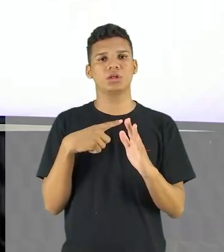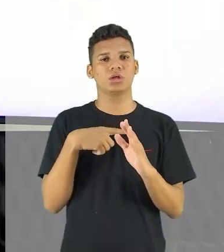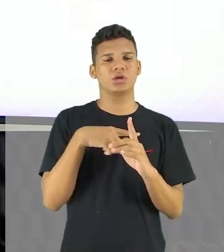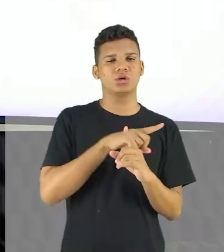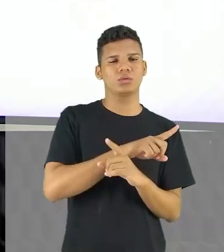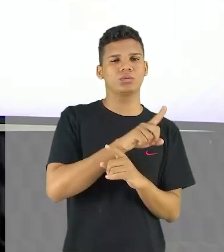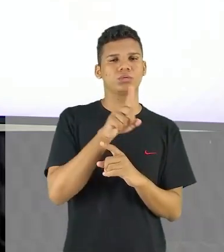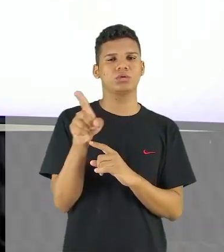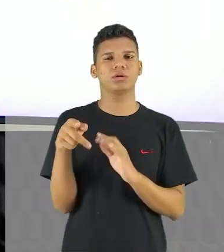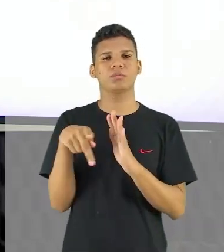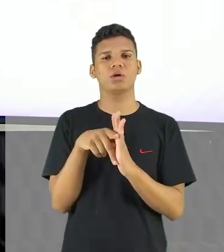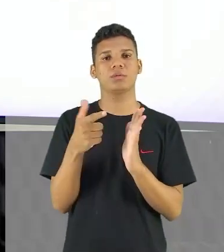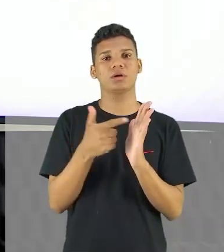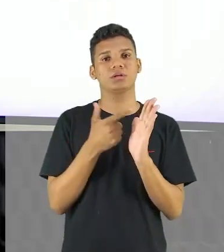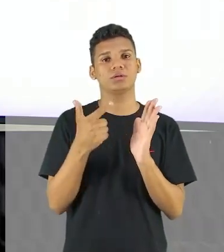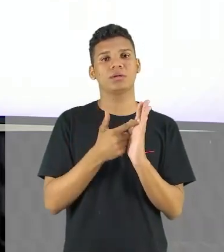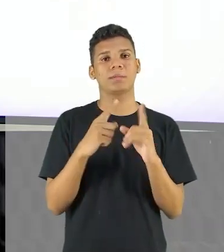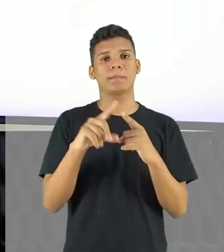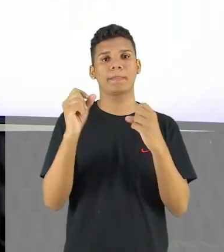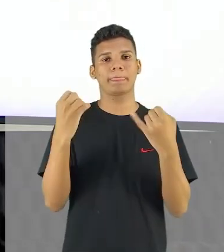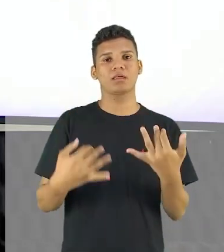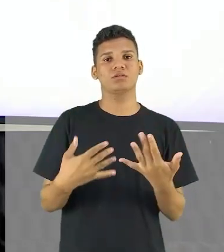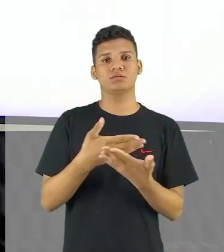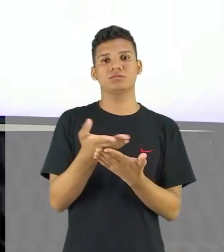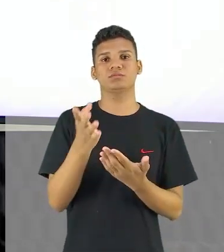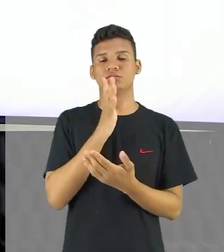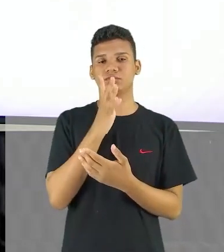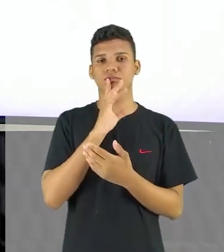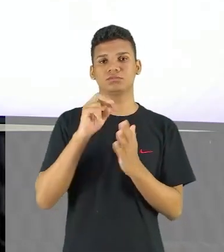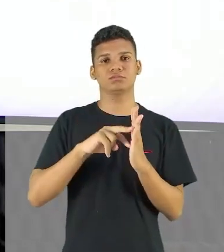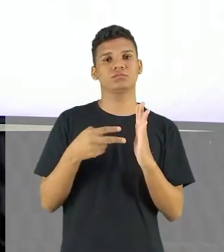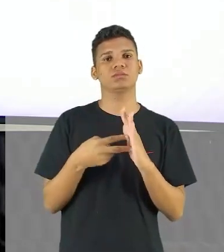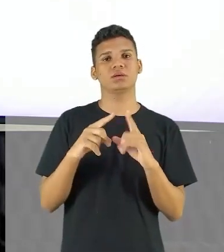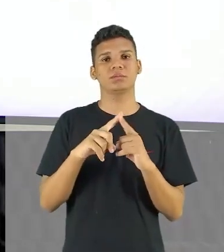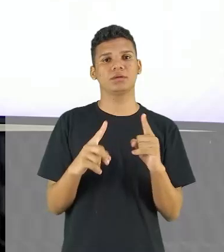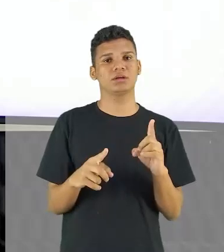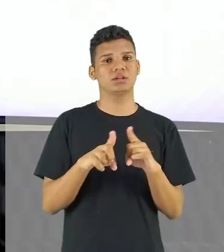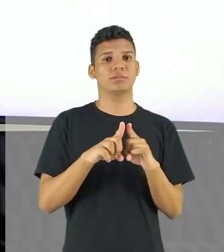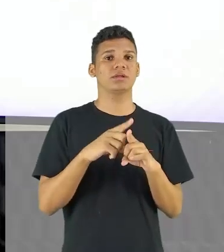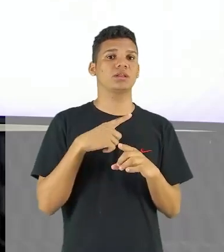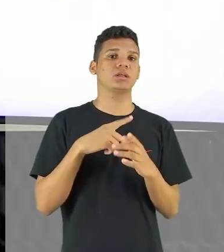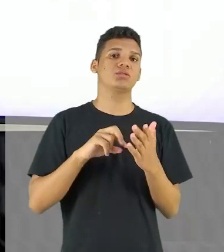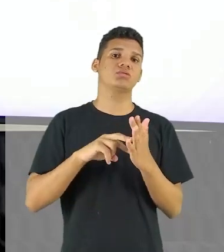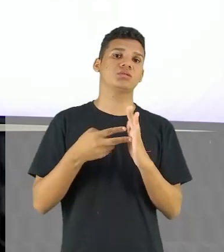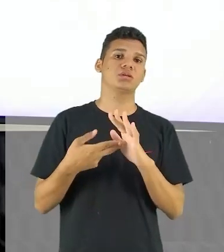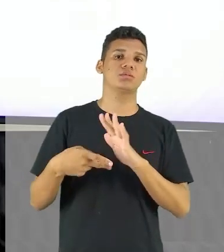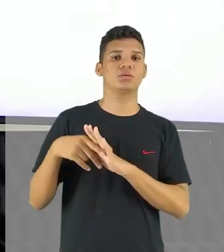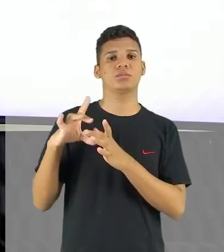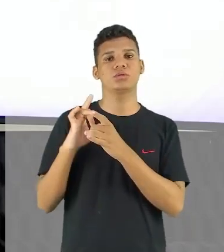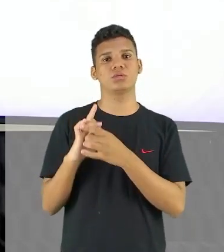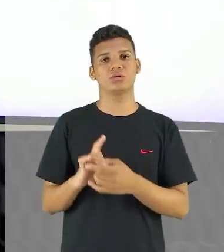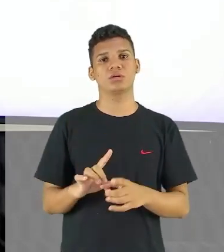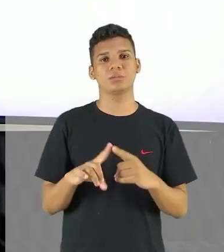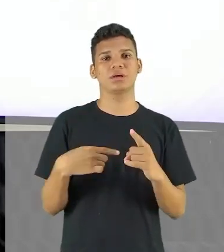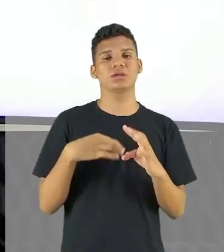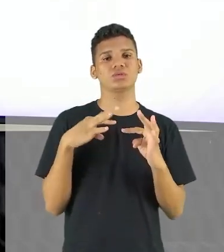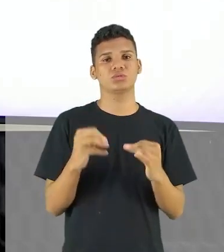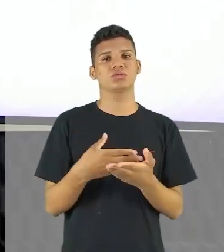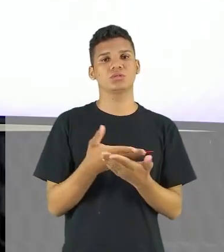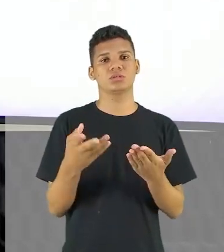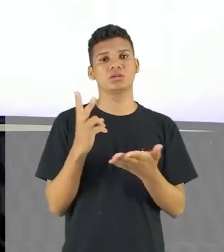tá certo? As palavras que vocês não conhecem o significado, vir para o contexto, tudo isso vai